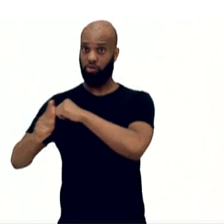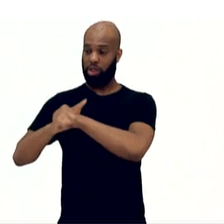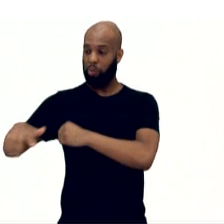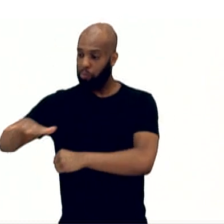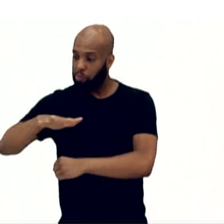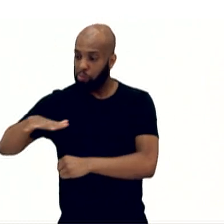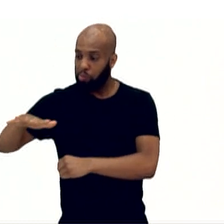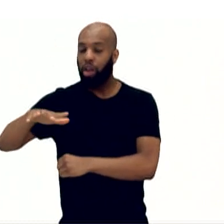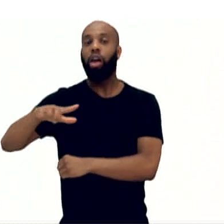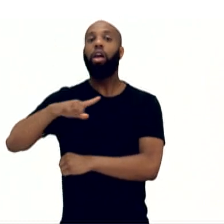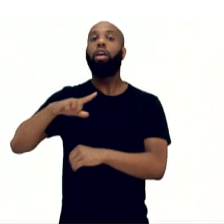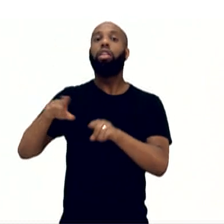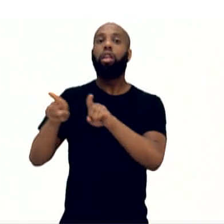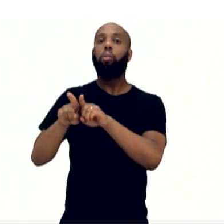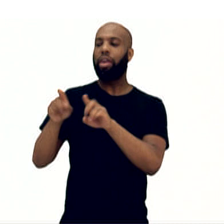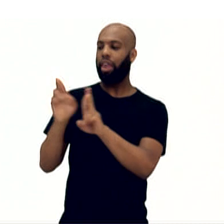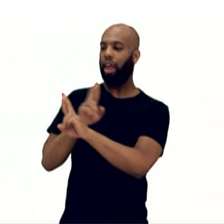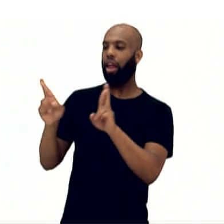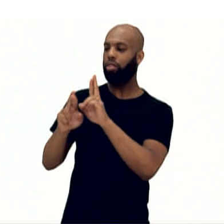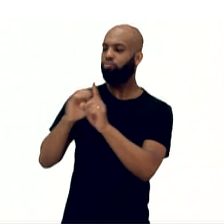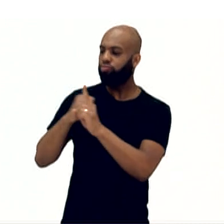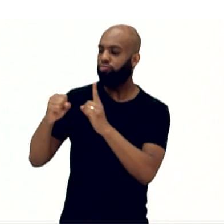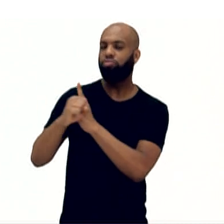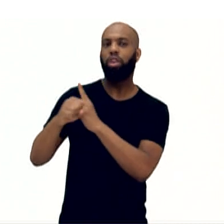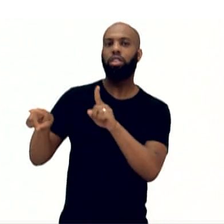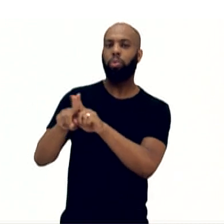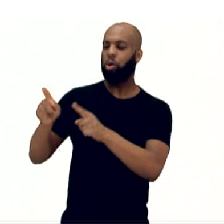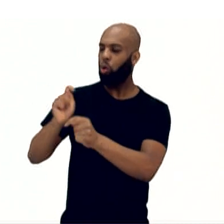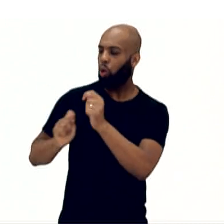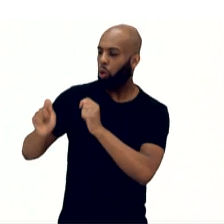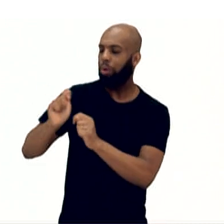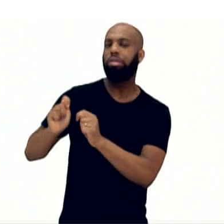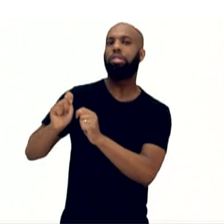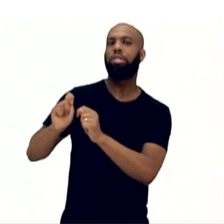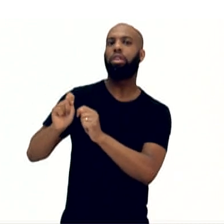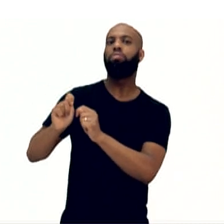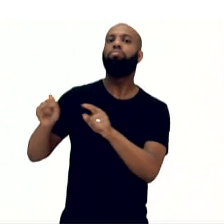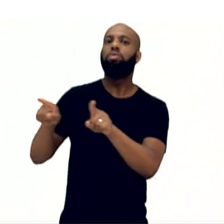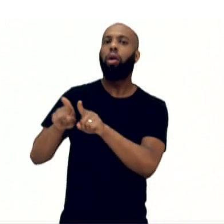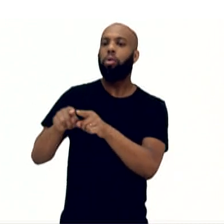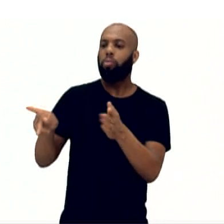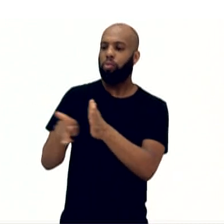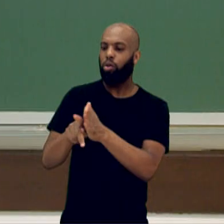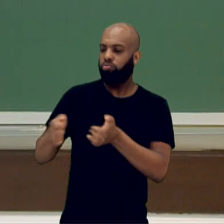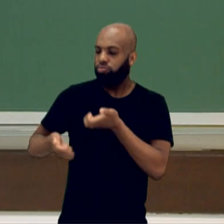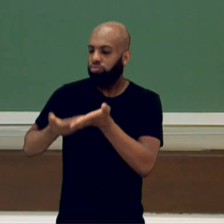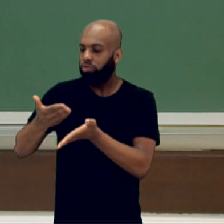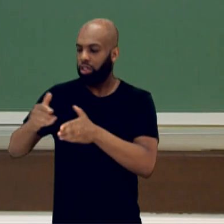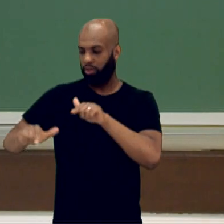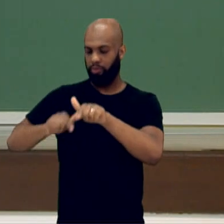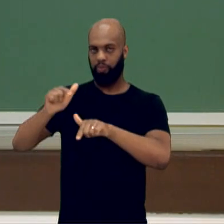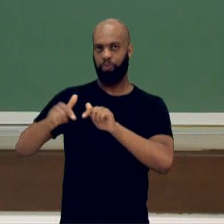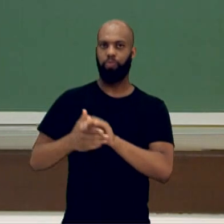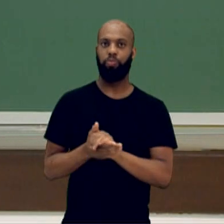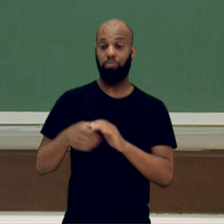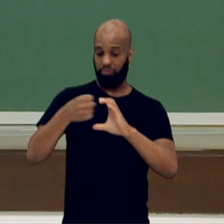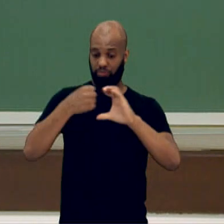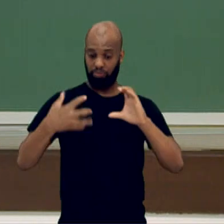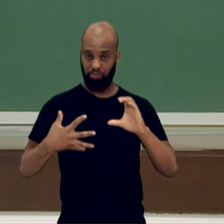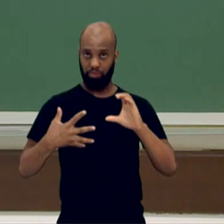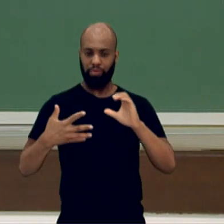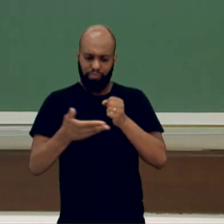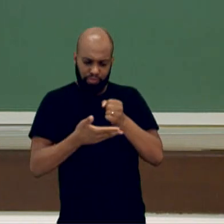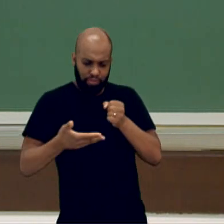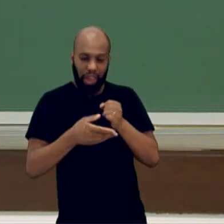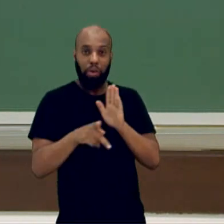geográfico, onde se estabelecem relações sociais, econômicas e de prestação de serviço. Então, a característica básica